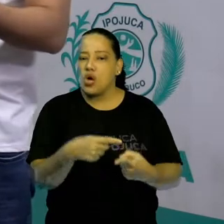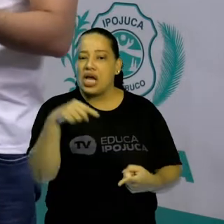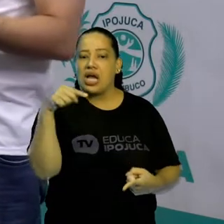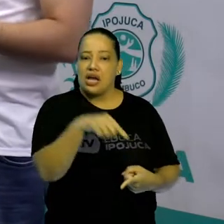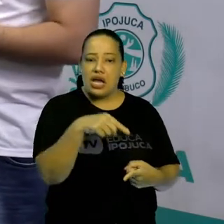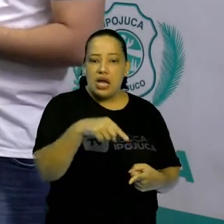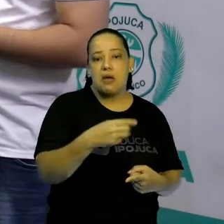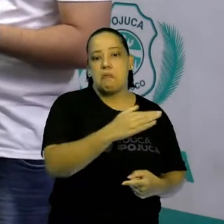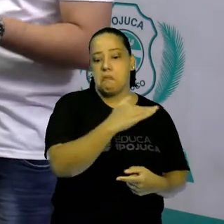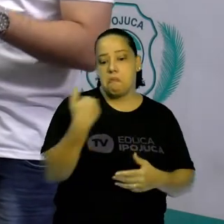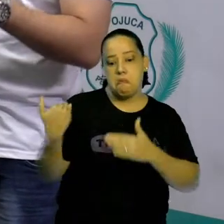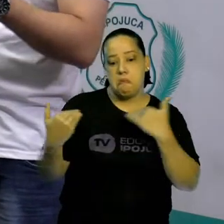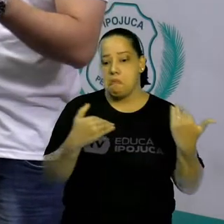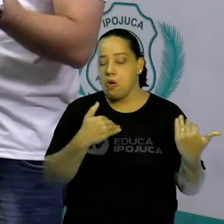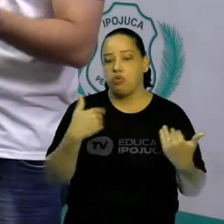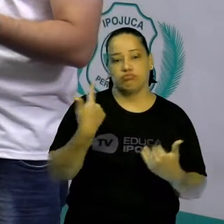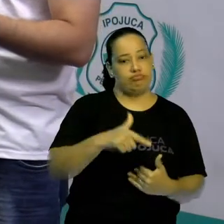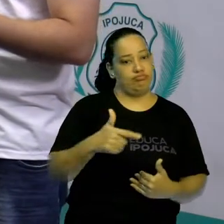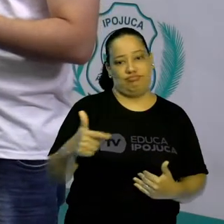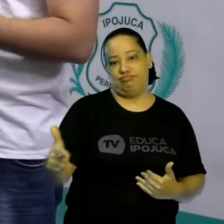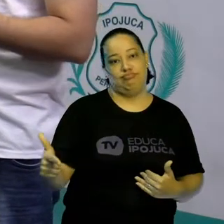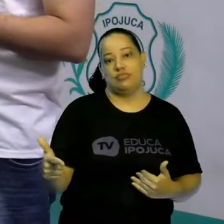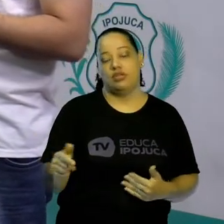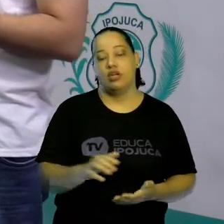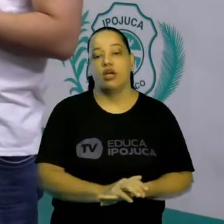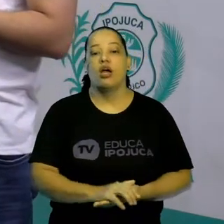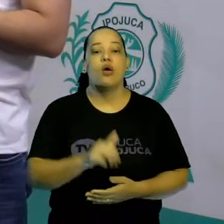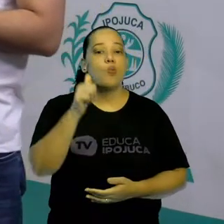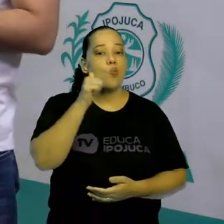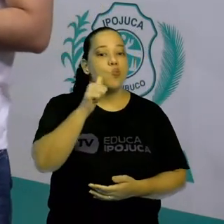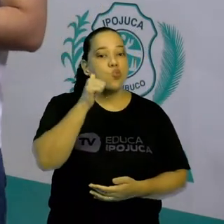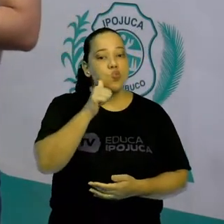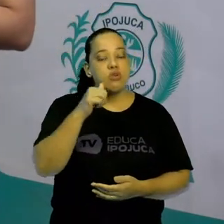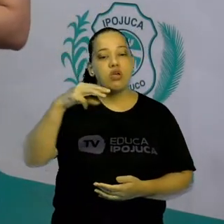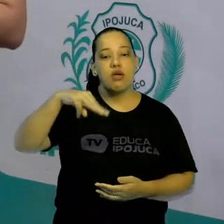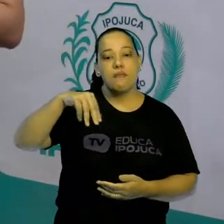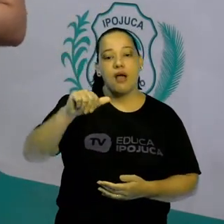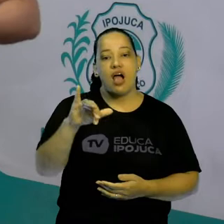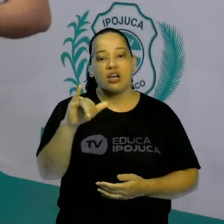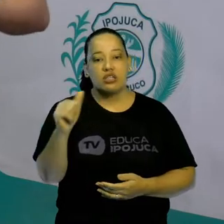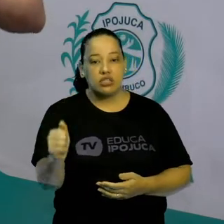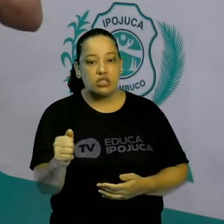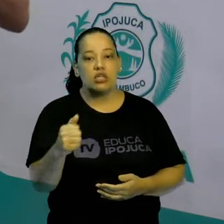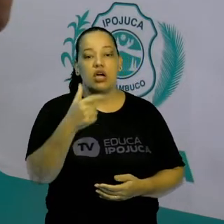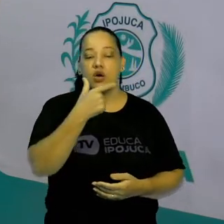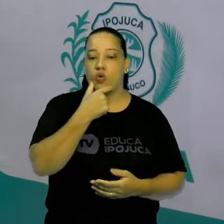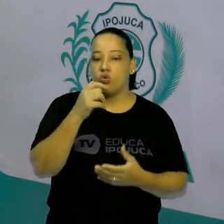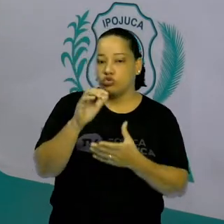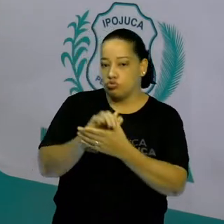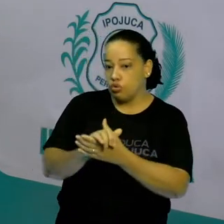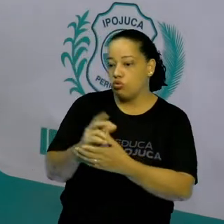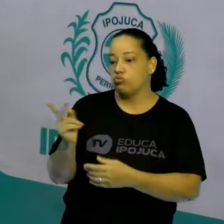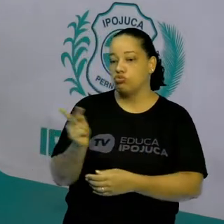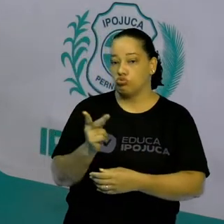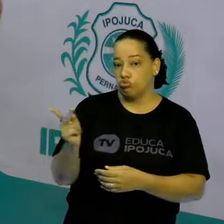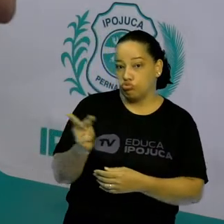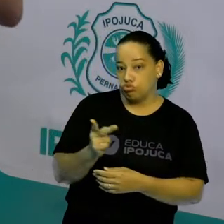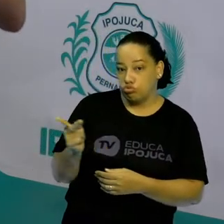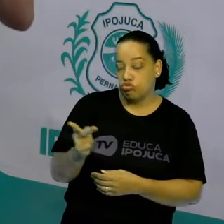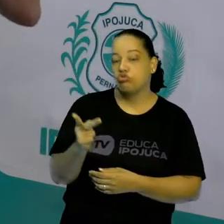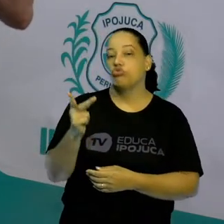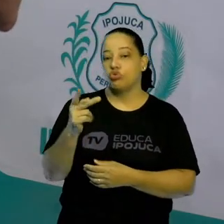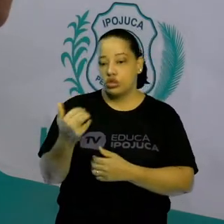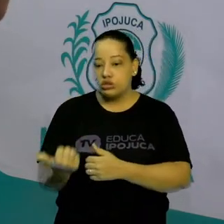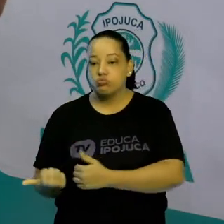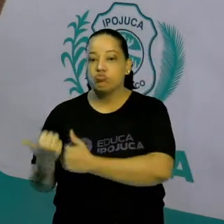vai assumir então é a Rainha Maria I e o Guilherme II. Eles vão dar mais poder à burguesia, vão